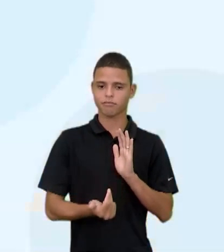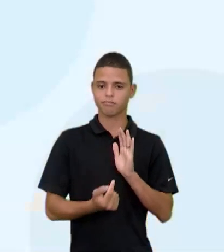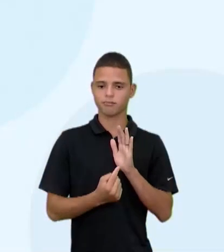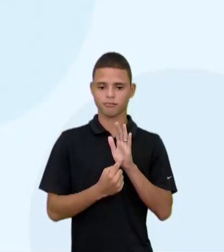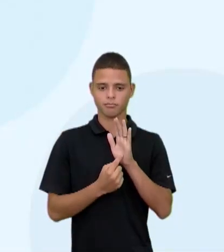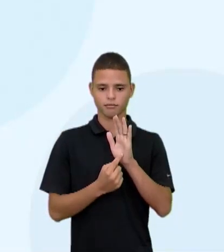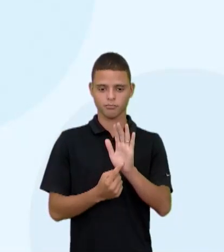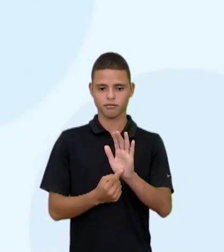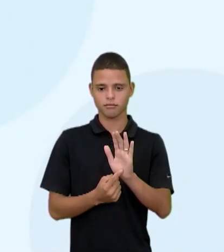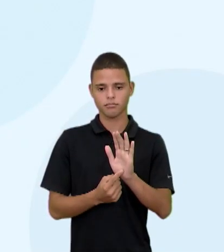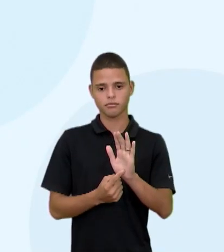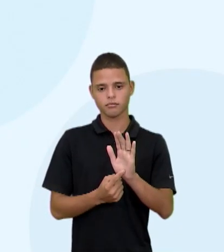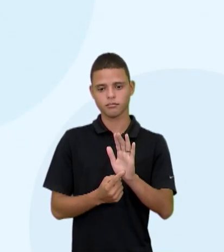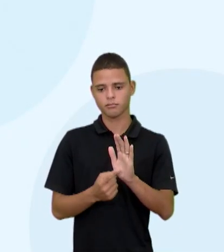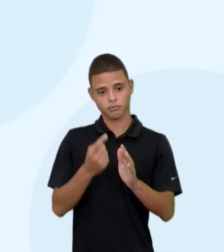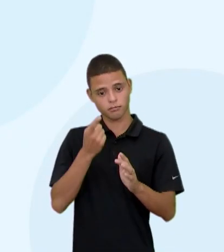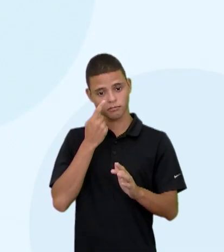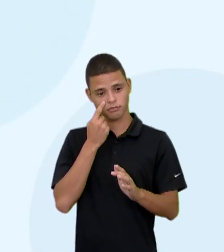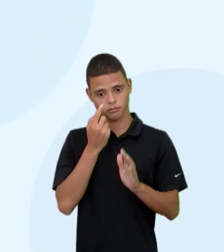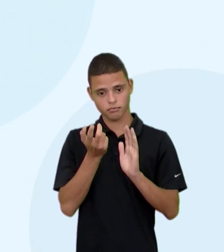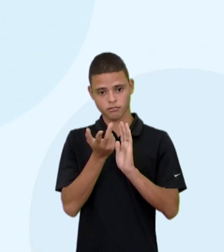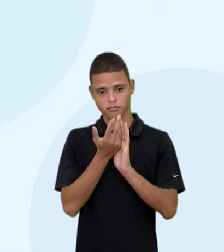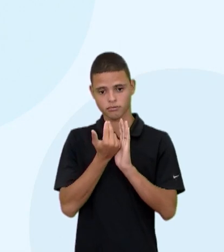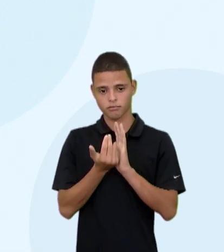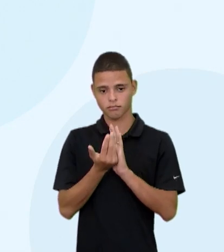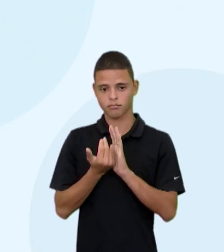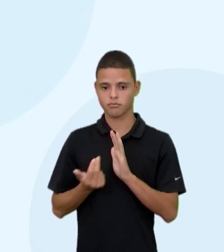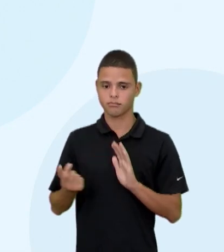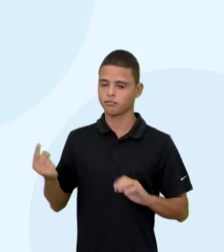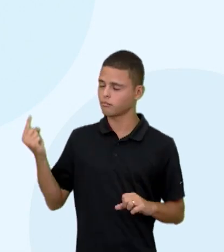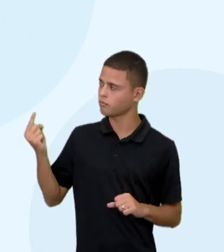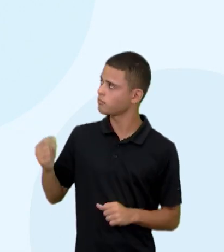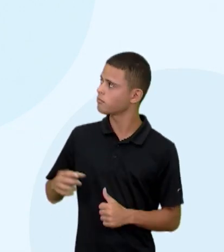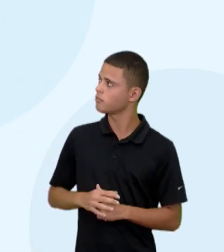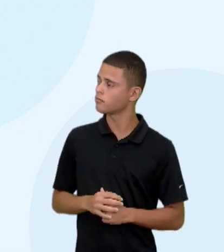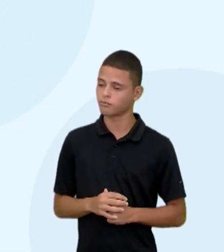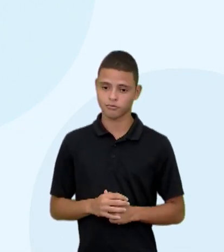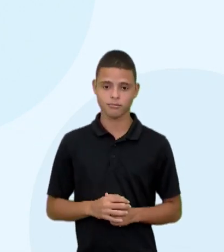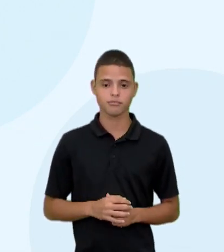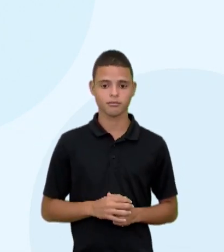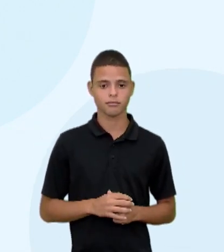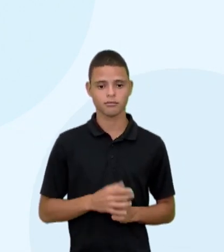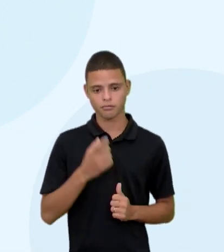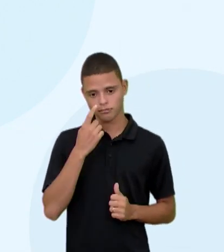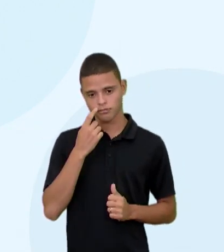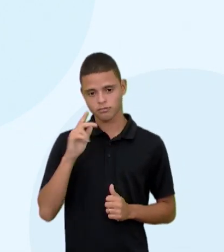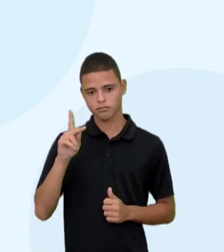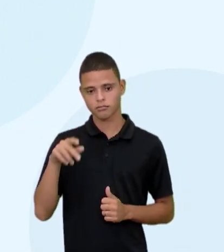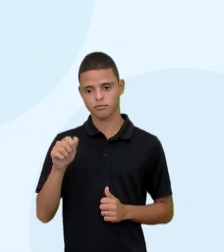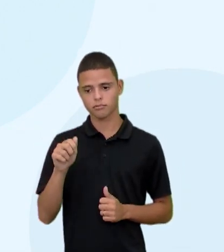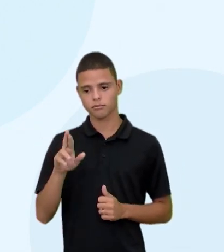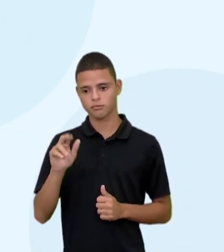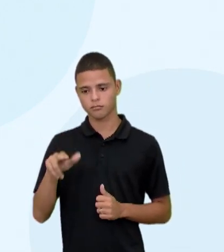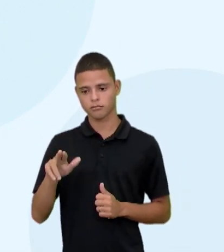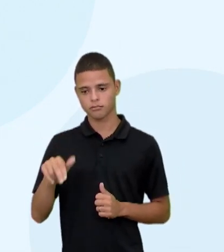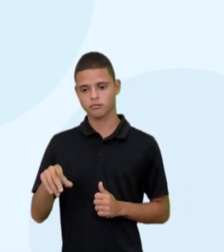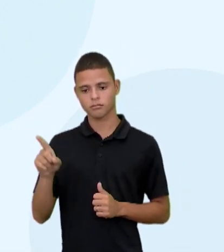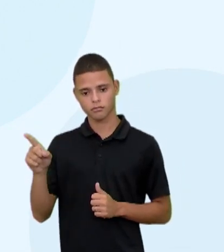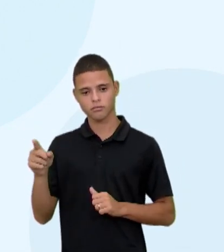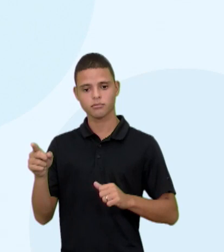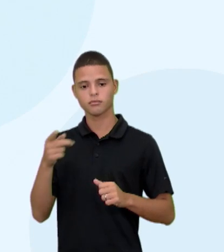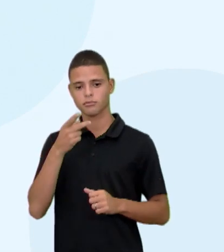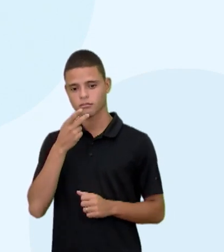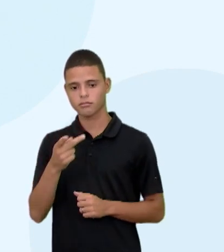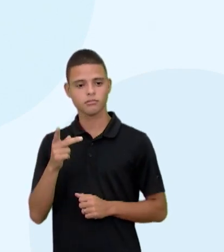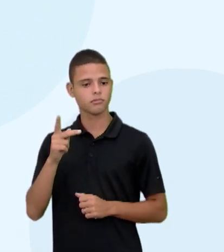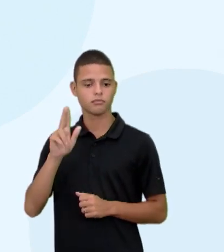plastiglomerado, olha só a imagem aí, ó. Depois disso, a produtora aqui, a Karen, disse que não vai fazer mais fogueira na praia